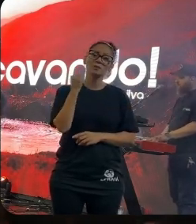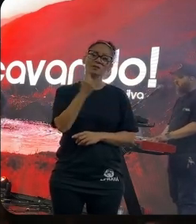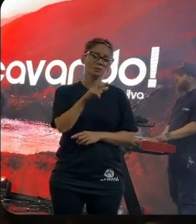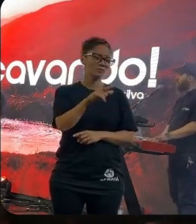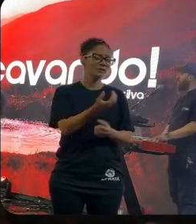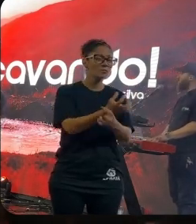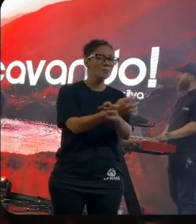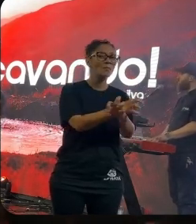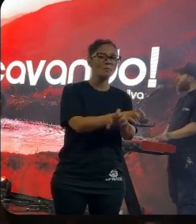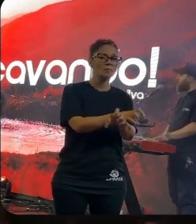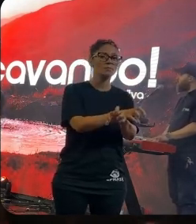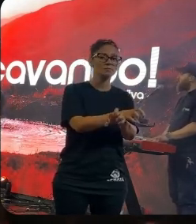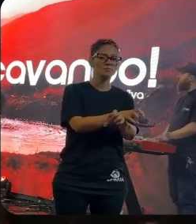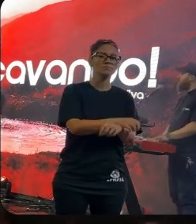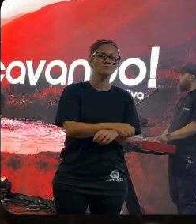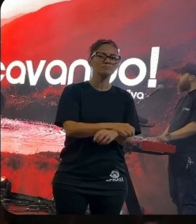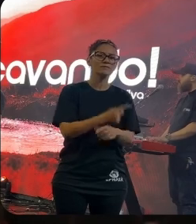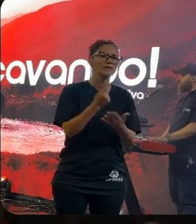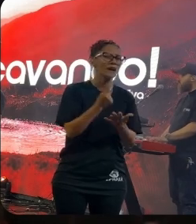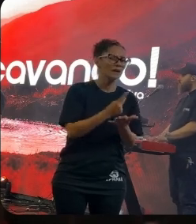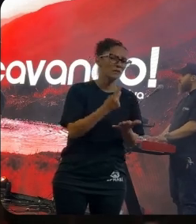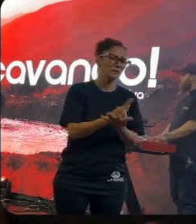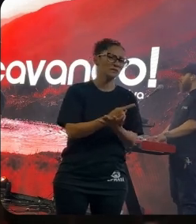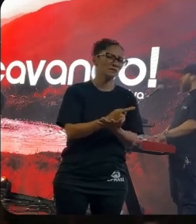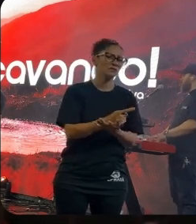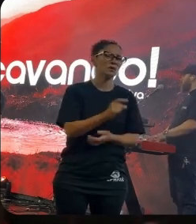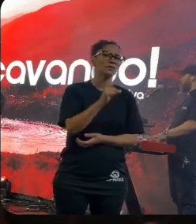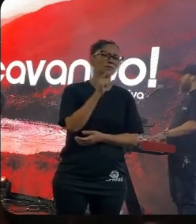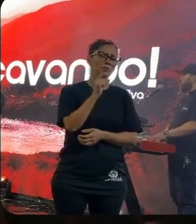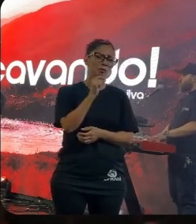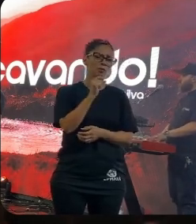vale? Aguenta só mais um pouquinho.